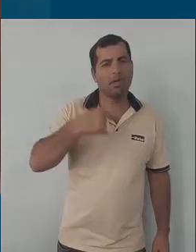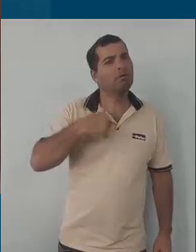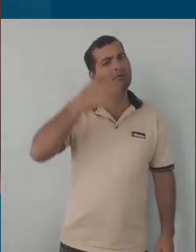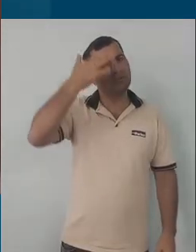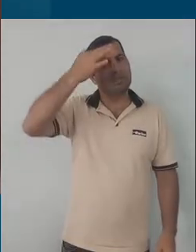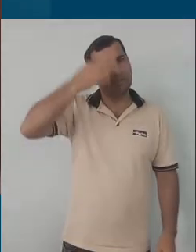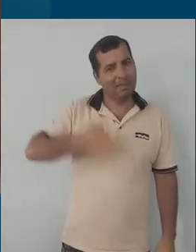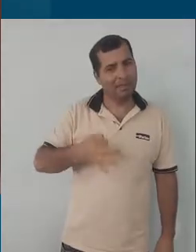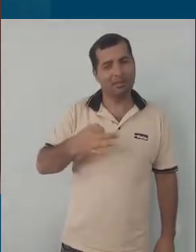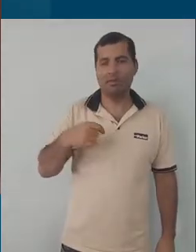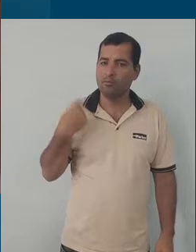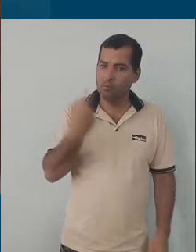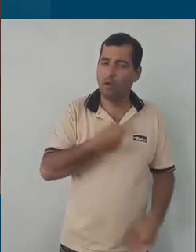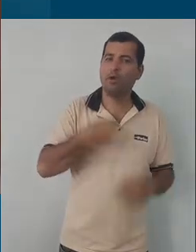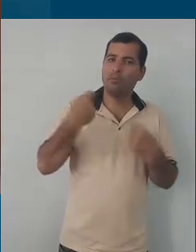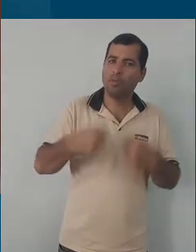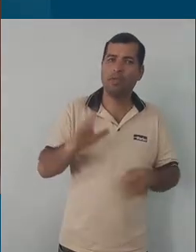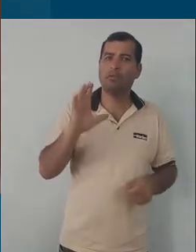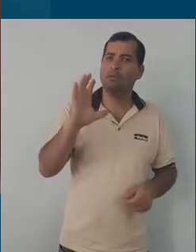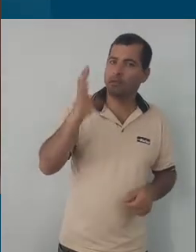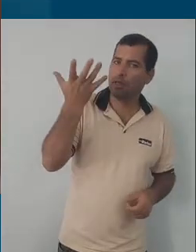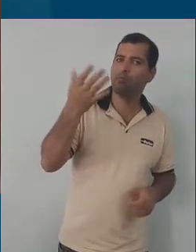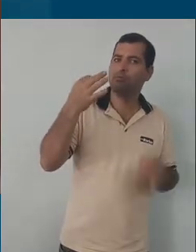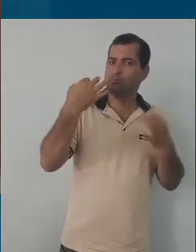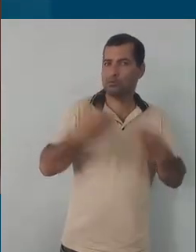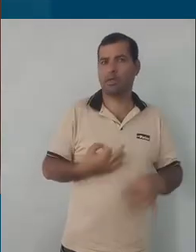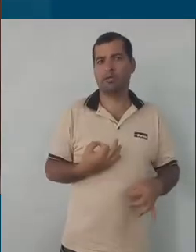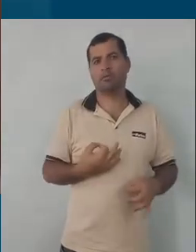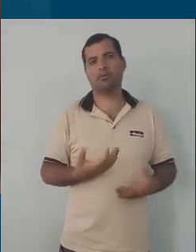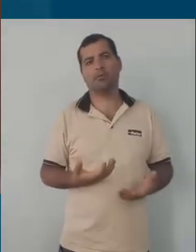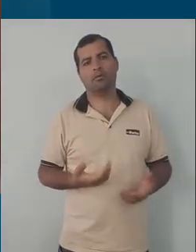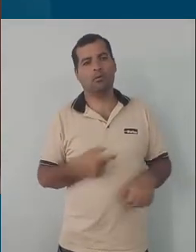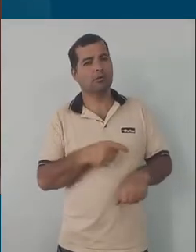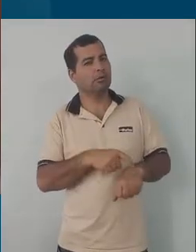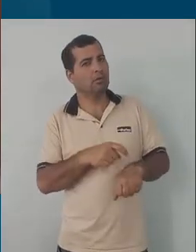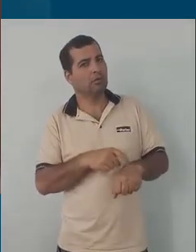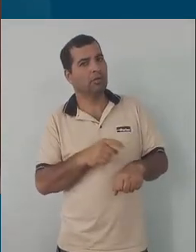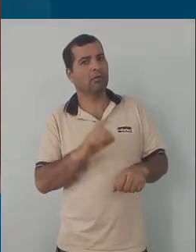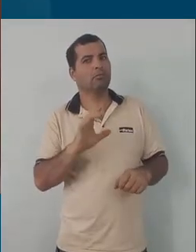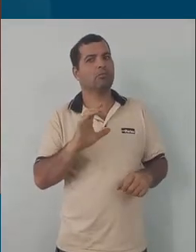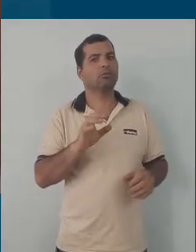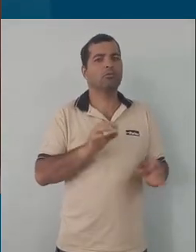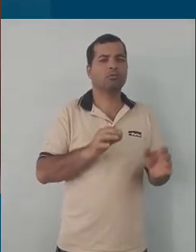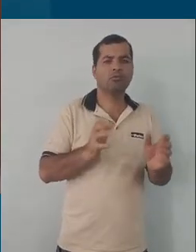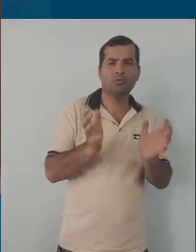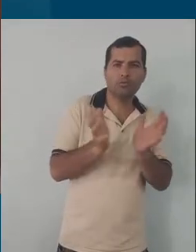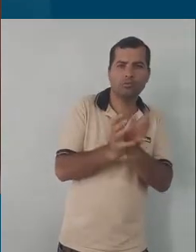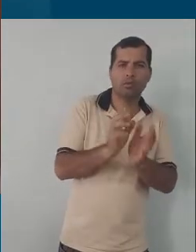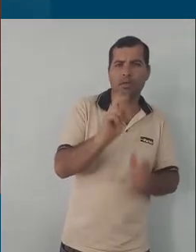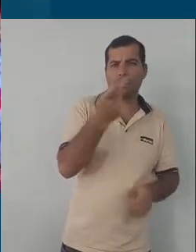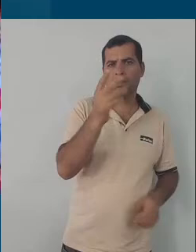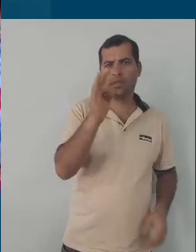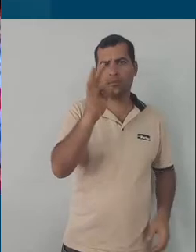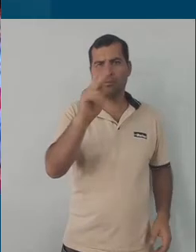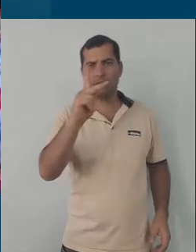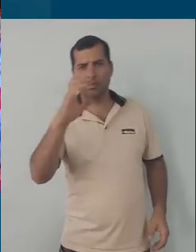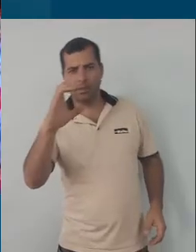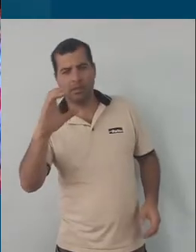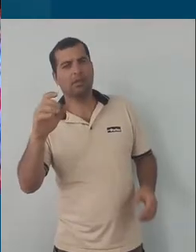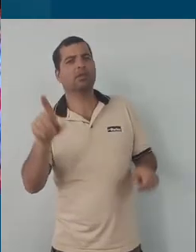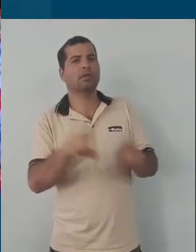os tempos dos momentos de estudo coletivo, dos momentos de estudo na escola,